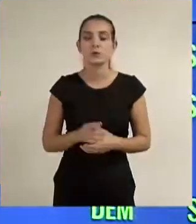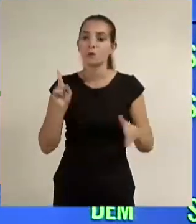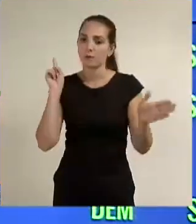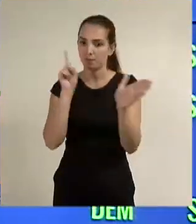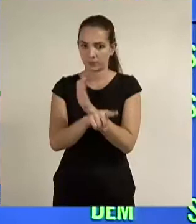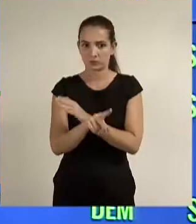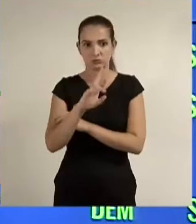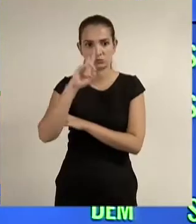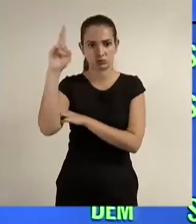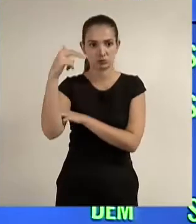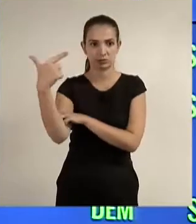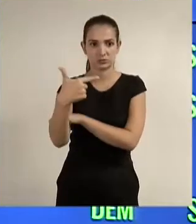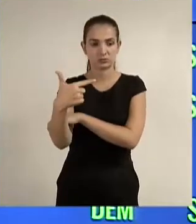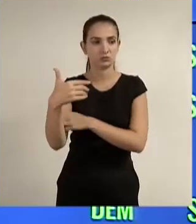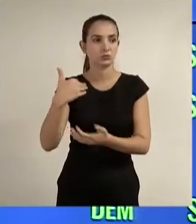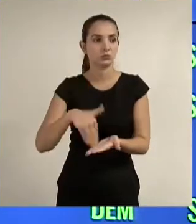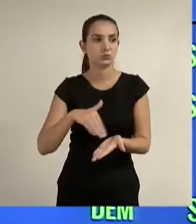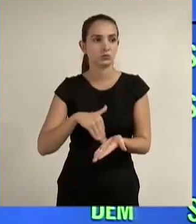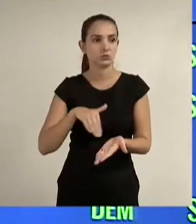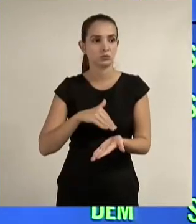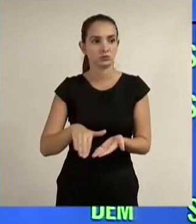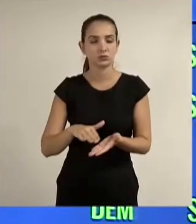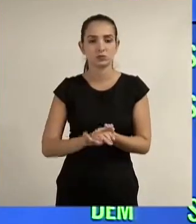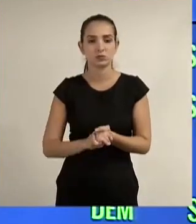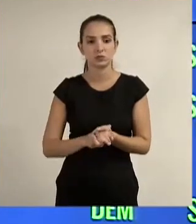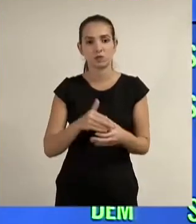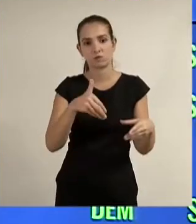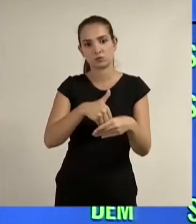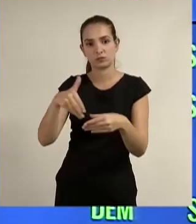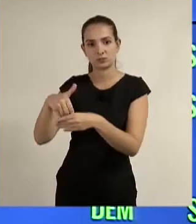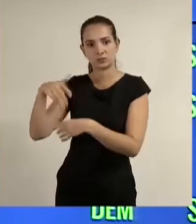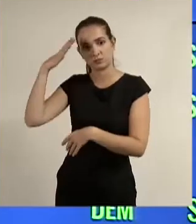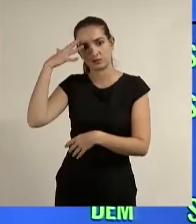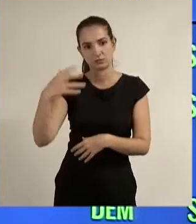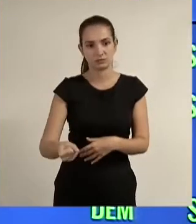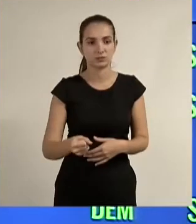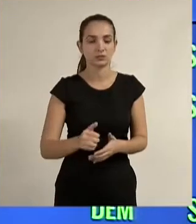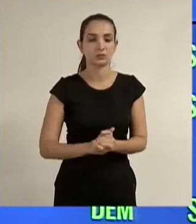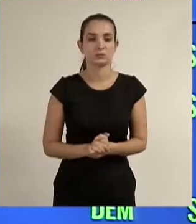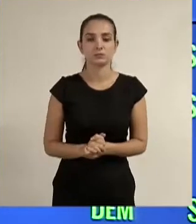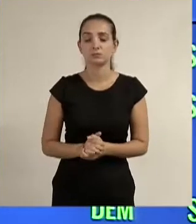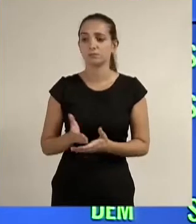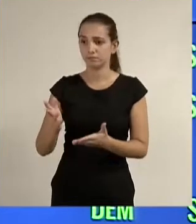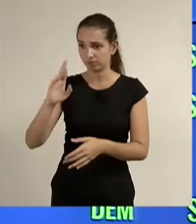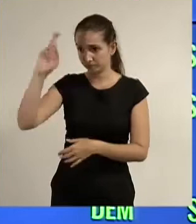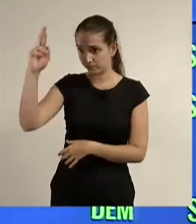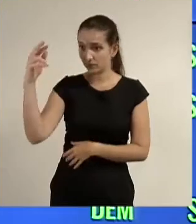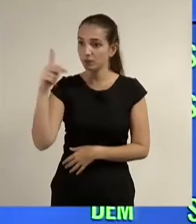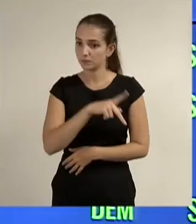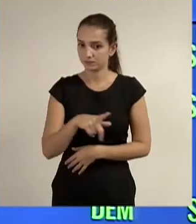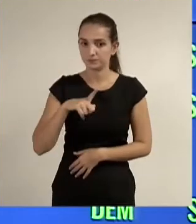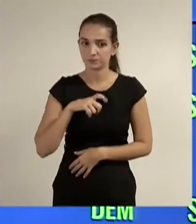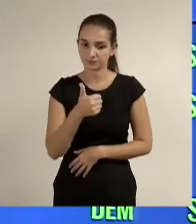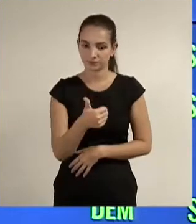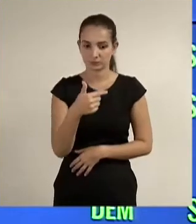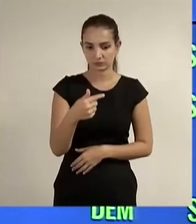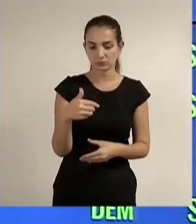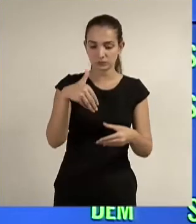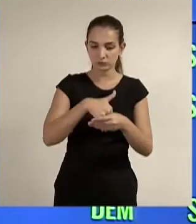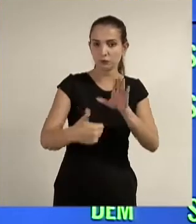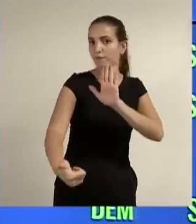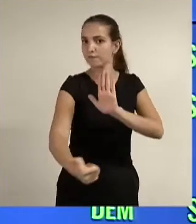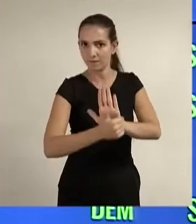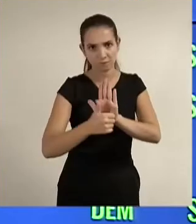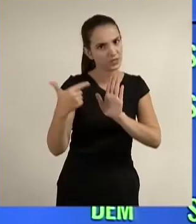Consulto o senhor segundo secretário sobre o resultado da votação. Senhor presidente, 17 votos favoráveis, nenhum voto